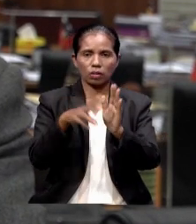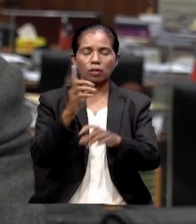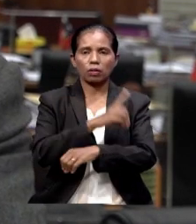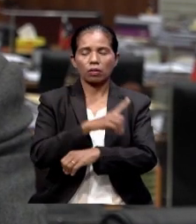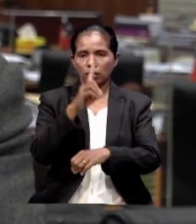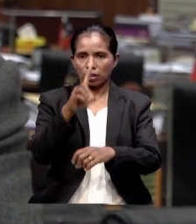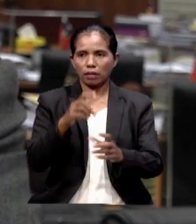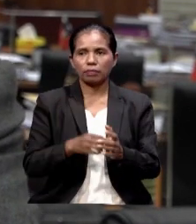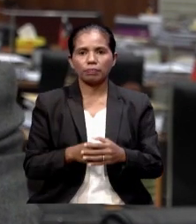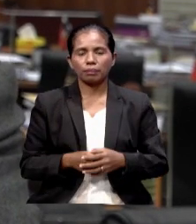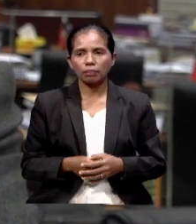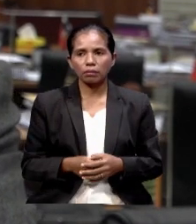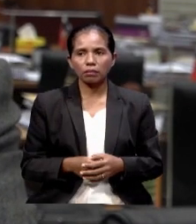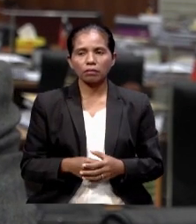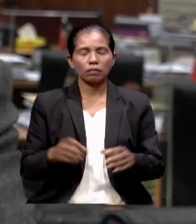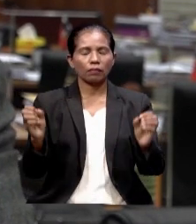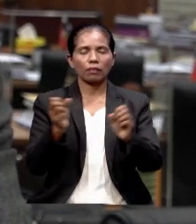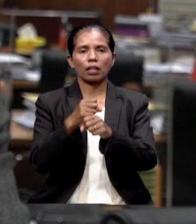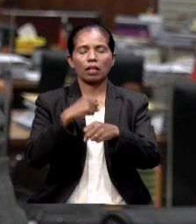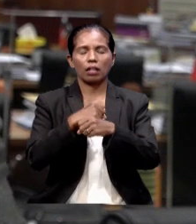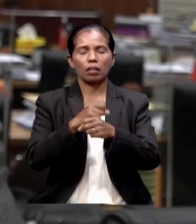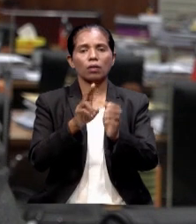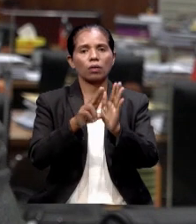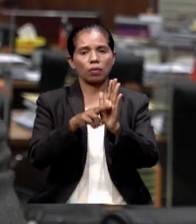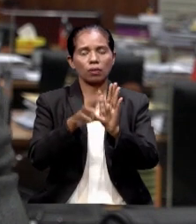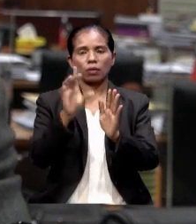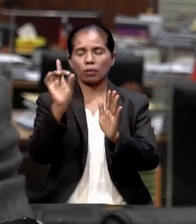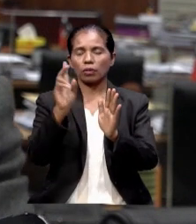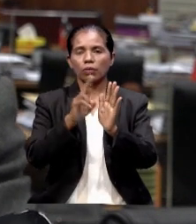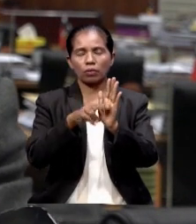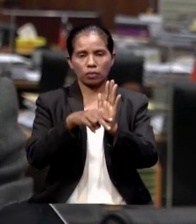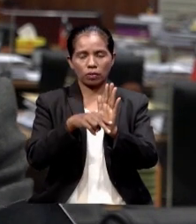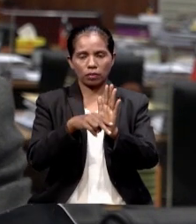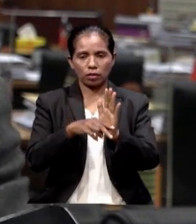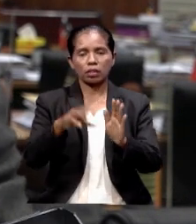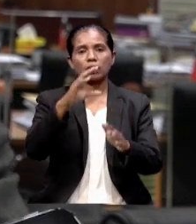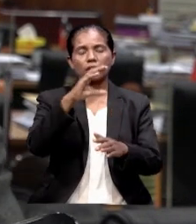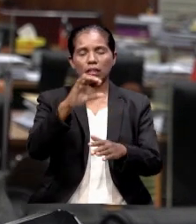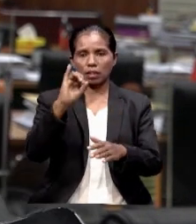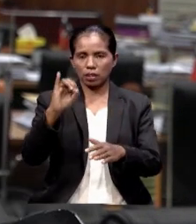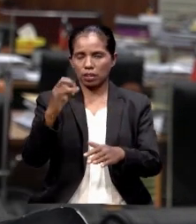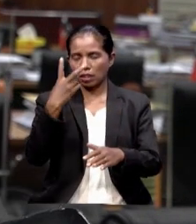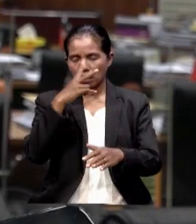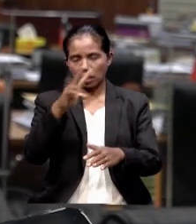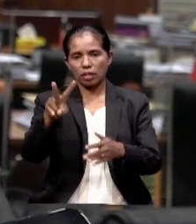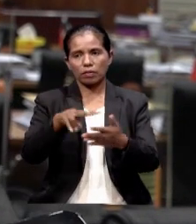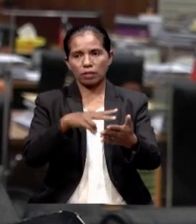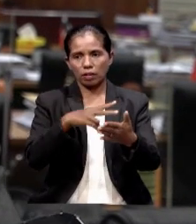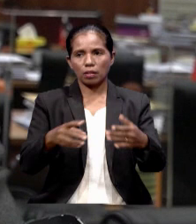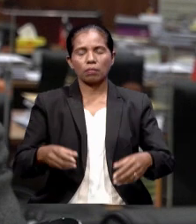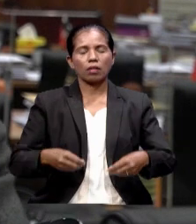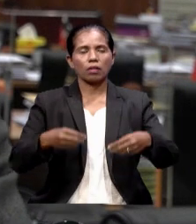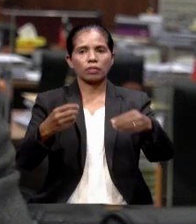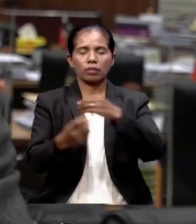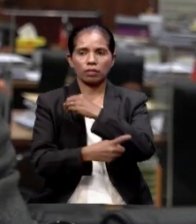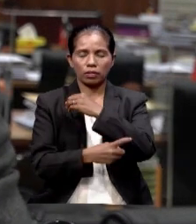quando la consegue 8 horas por dia, conselho imprensa, nenhuma supervisão, haré catar ser viola, bele fon sanção